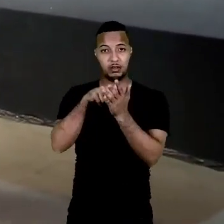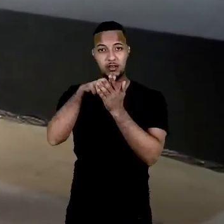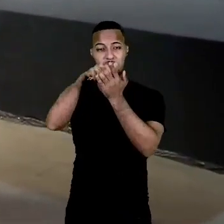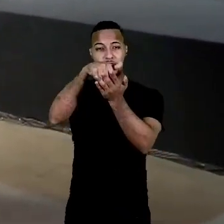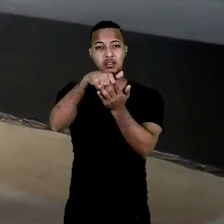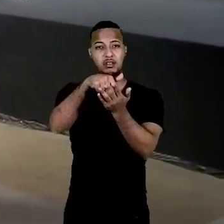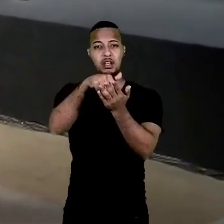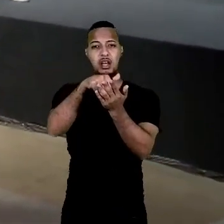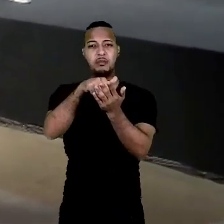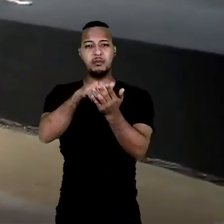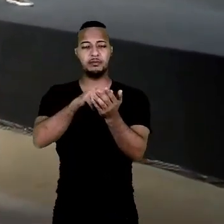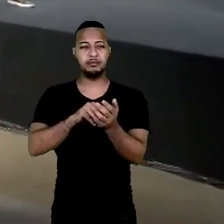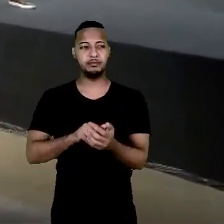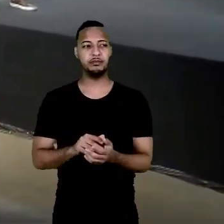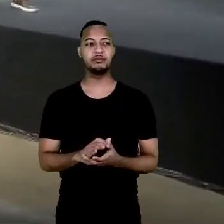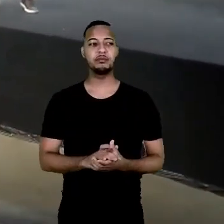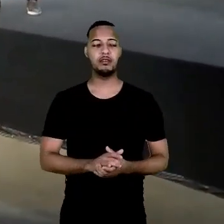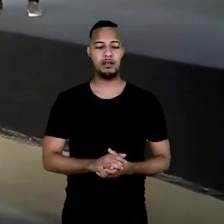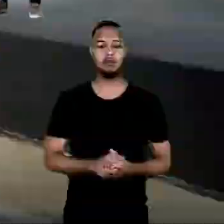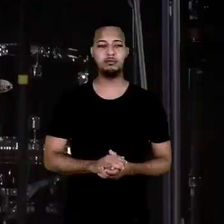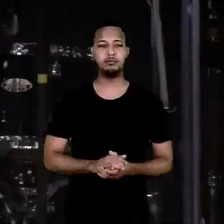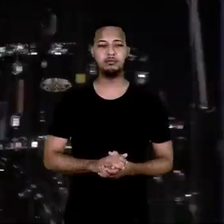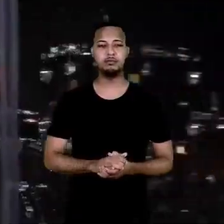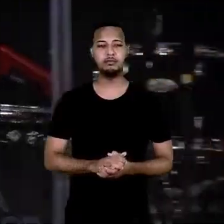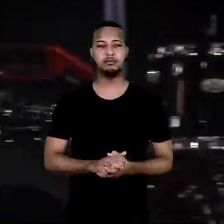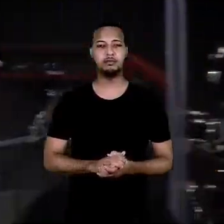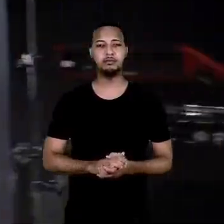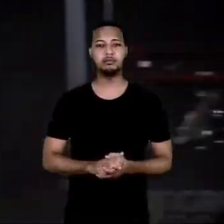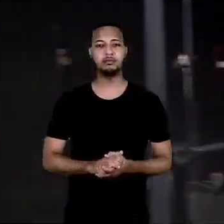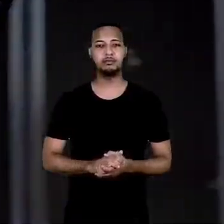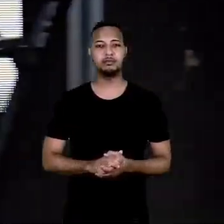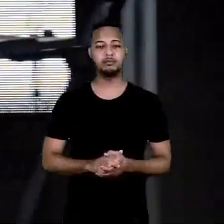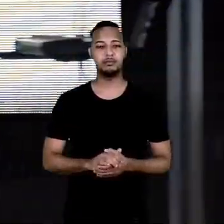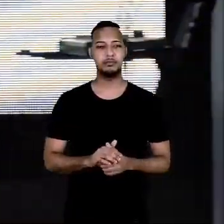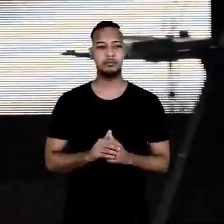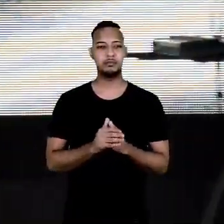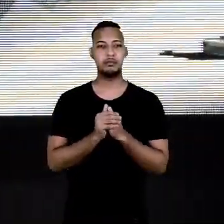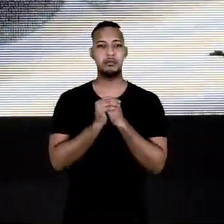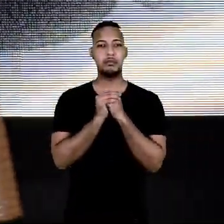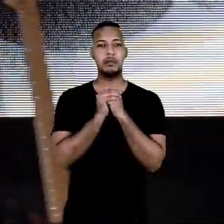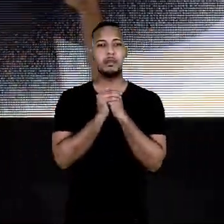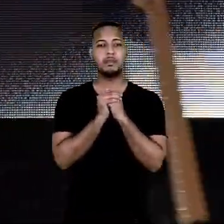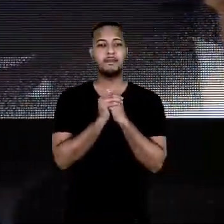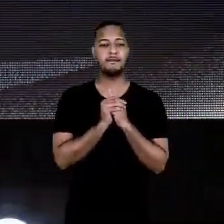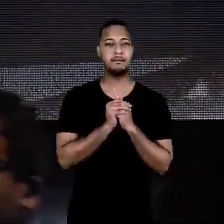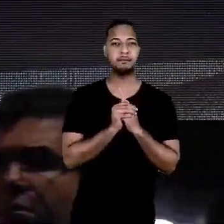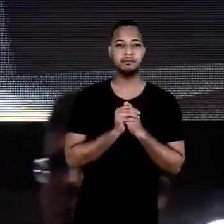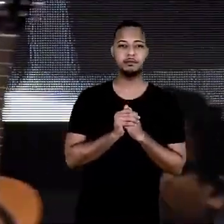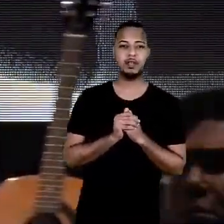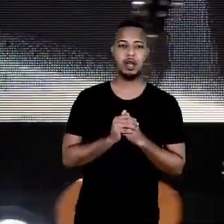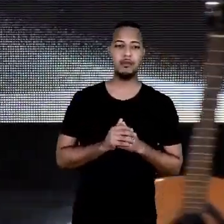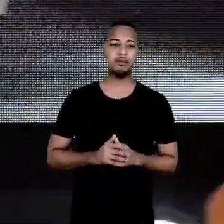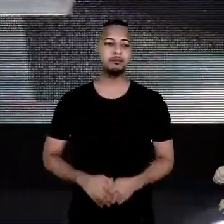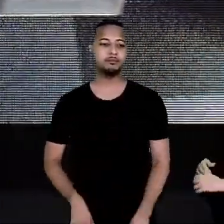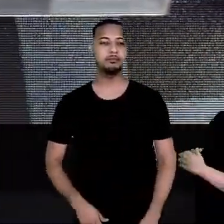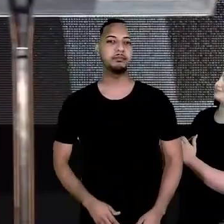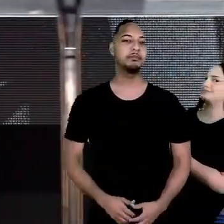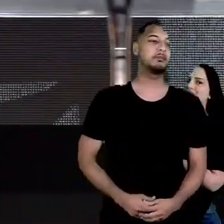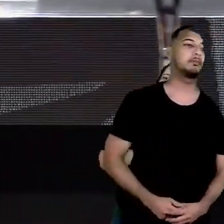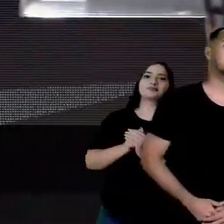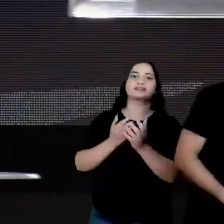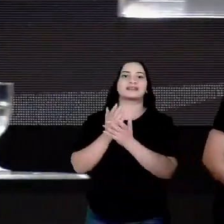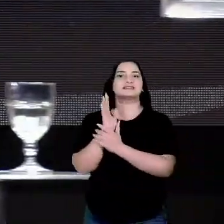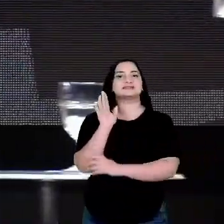seu lugar, nessa mesma unção, só para pensar que está acabando. Eu quero que você coloque a mão no seu